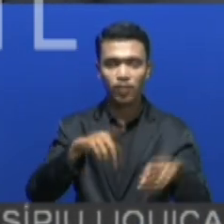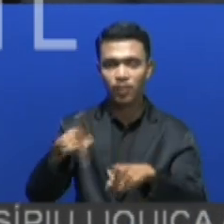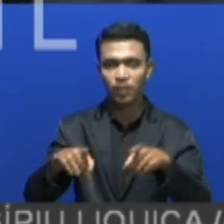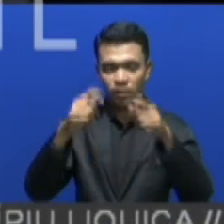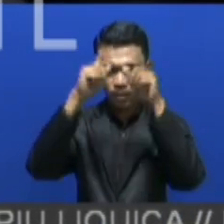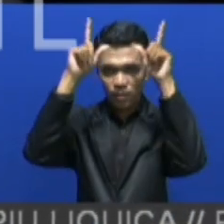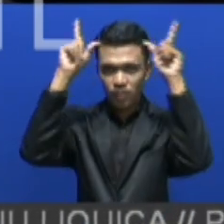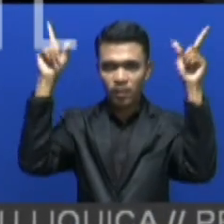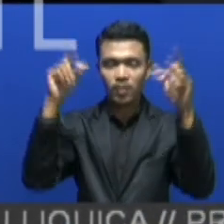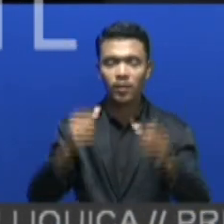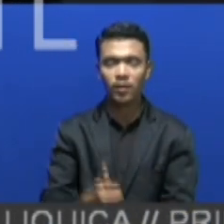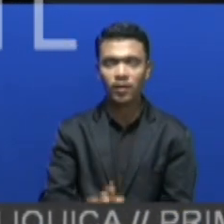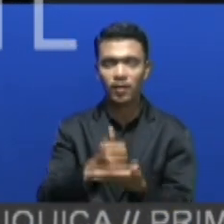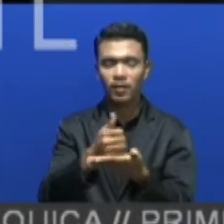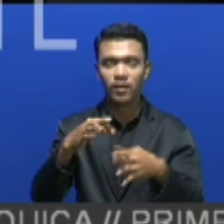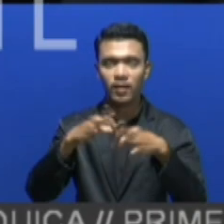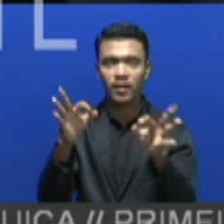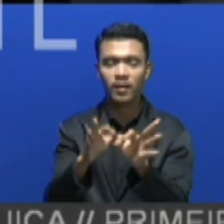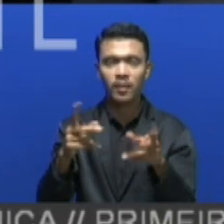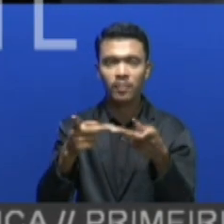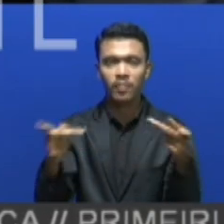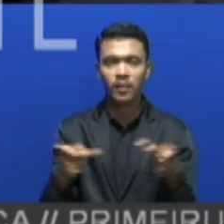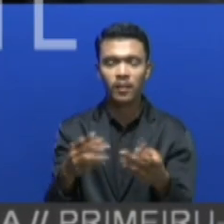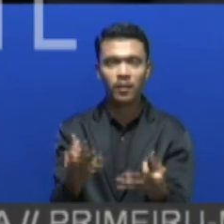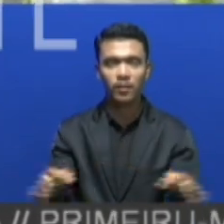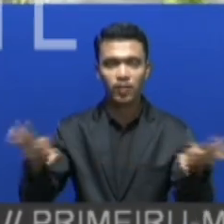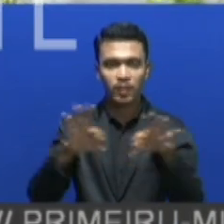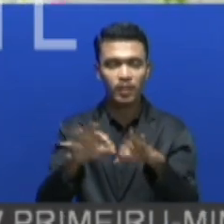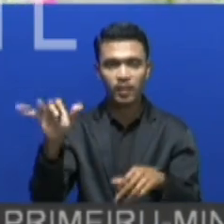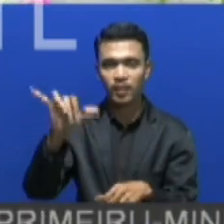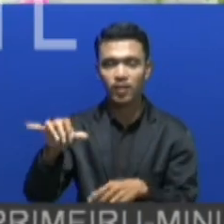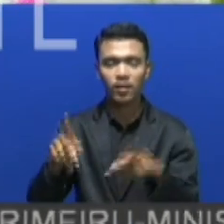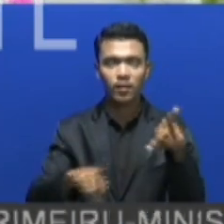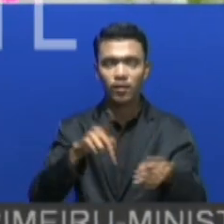bele contribui a dia setor principal sira horibele, povo